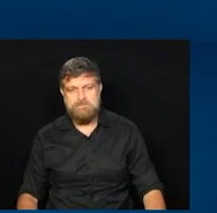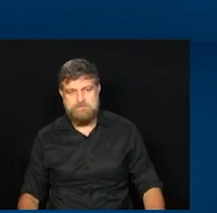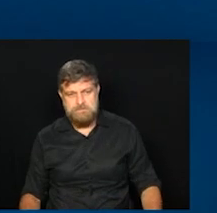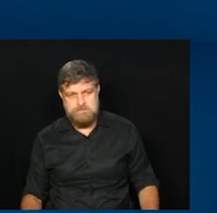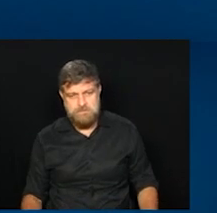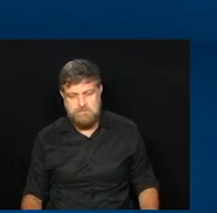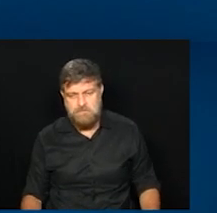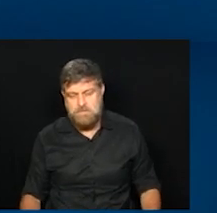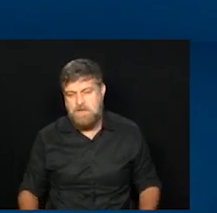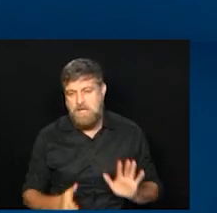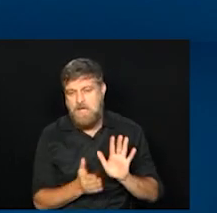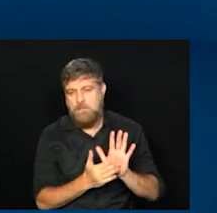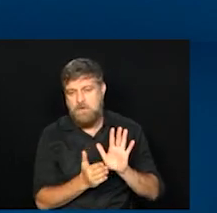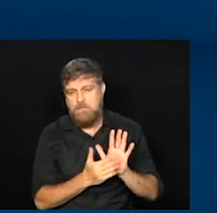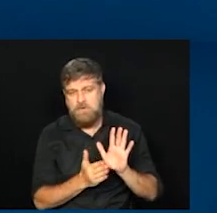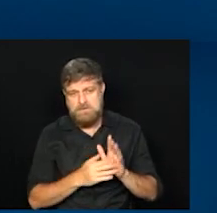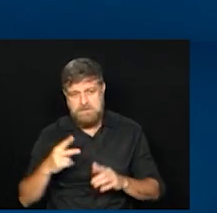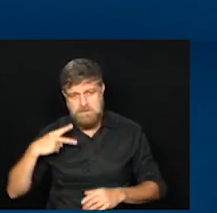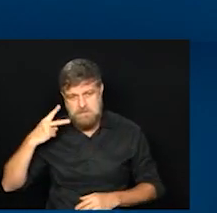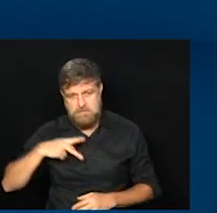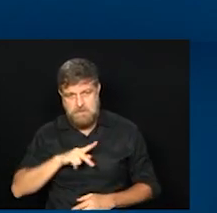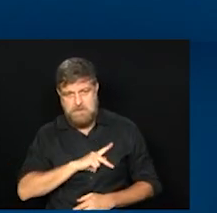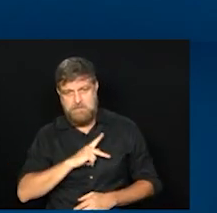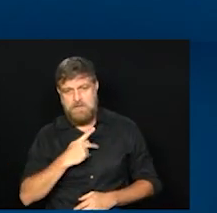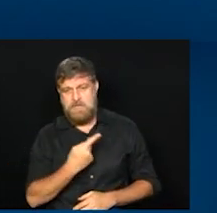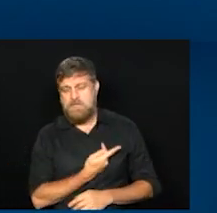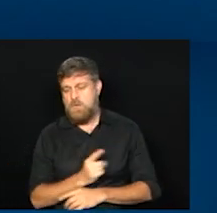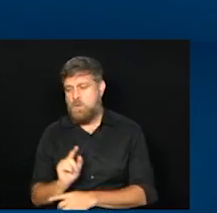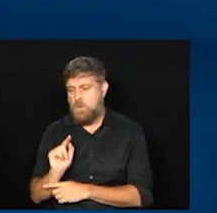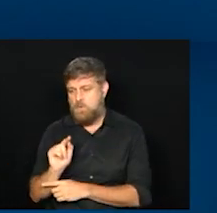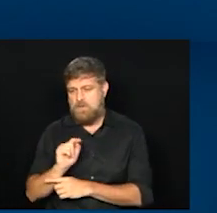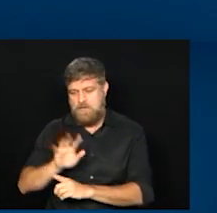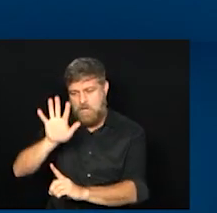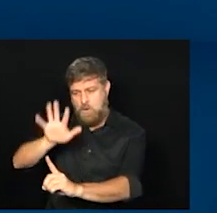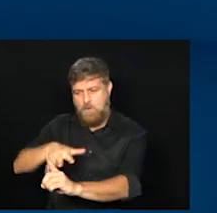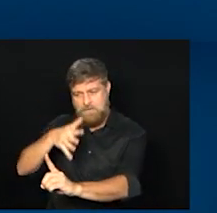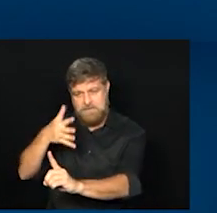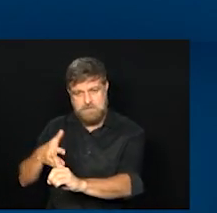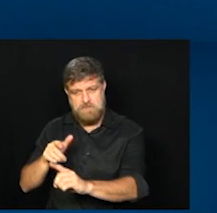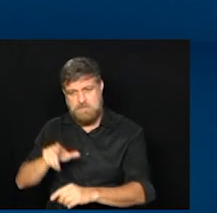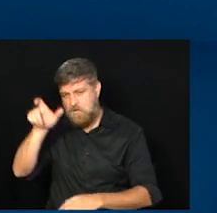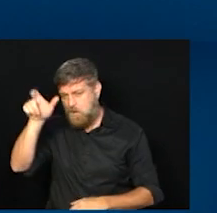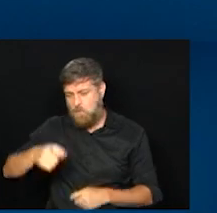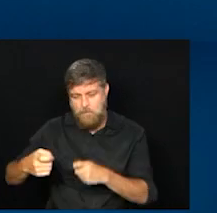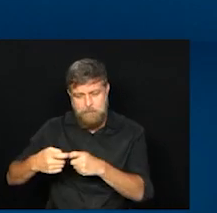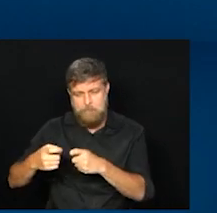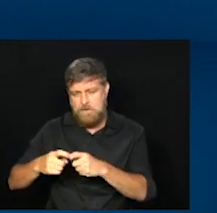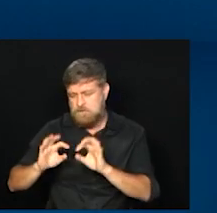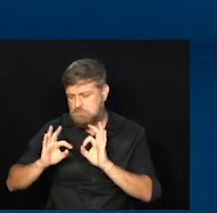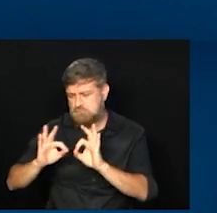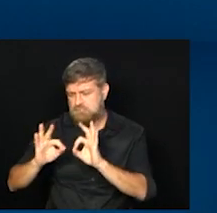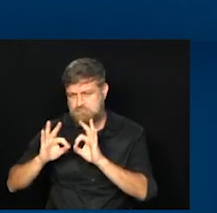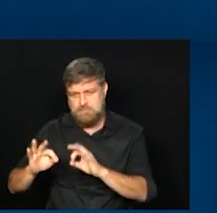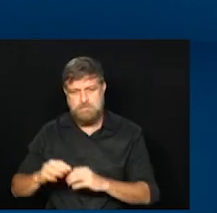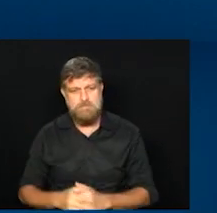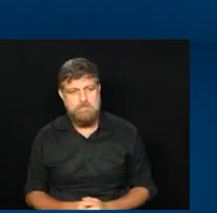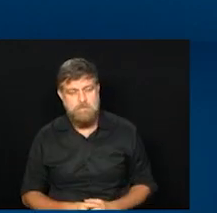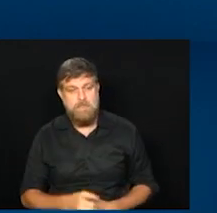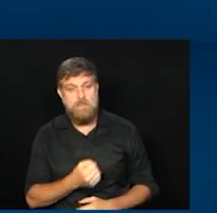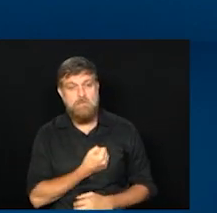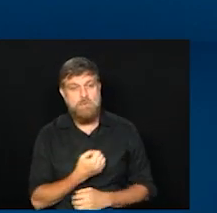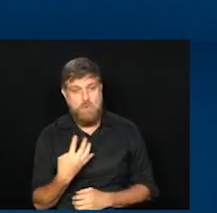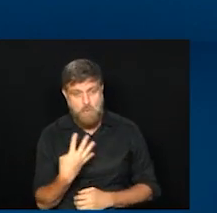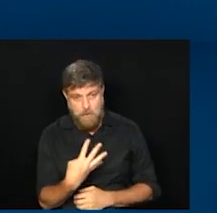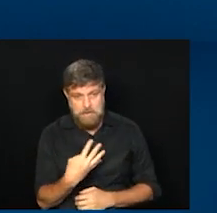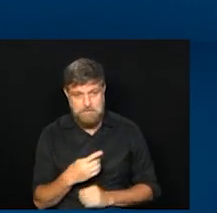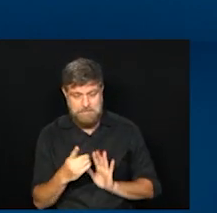Campinas. A proposta, de autoria do vereador Paulo Haddad, homenageia um reconhecido médico da cidade de Campinas. O item 4 é